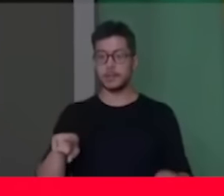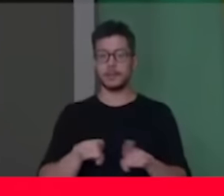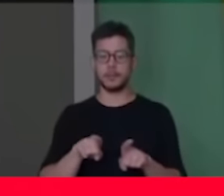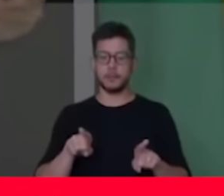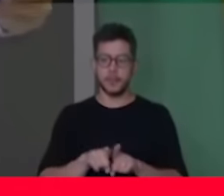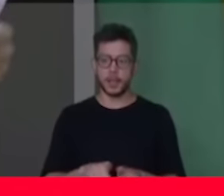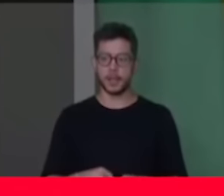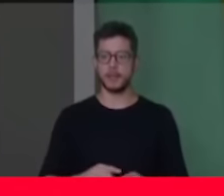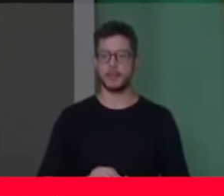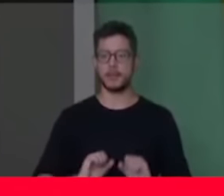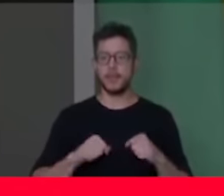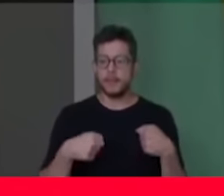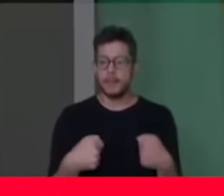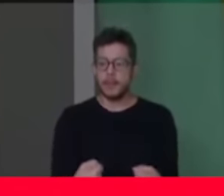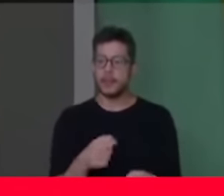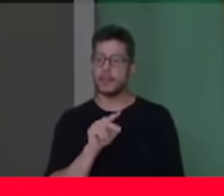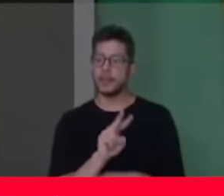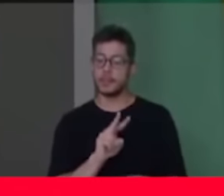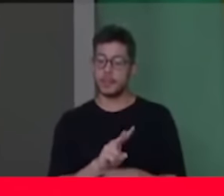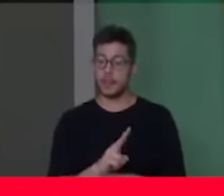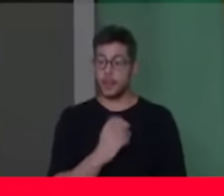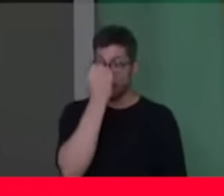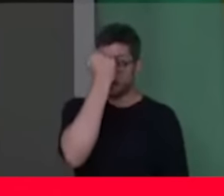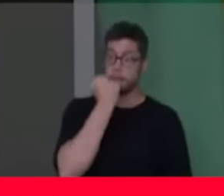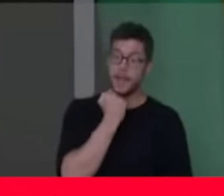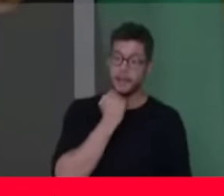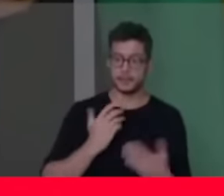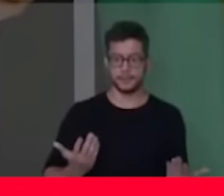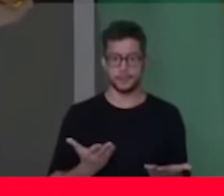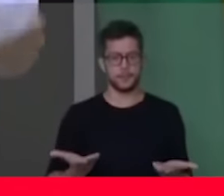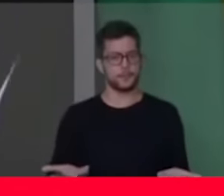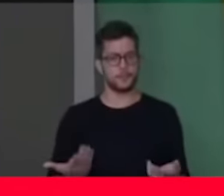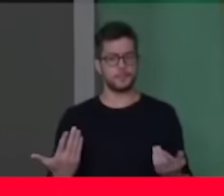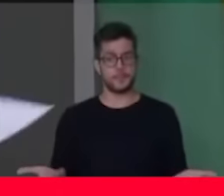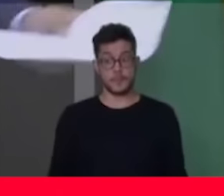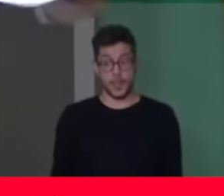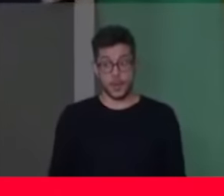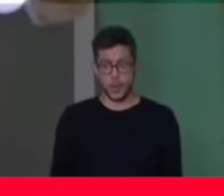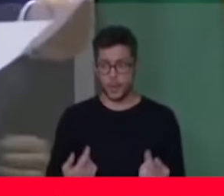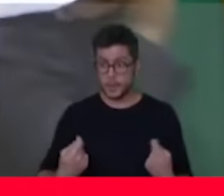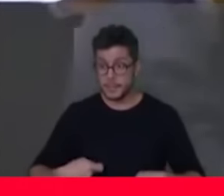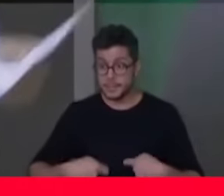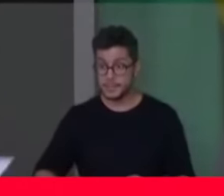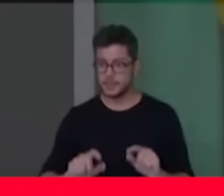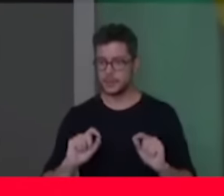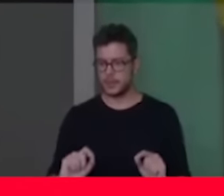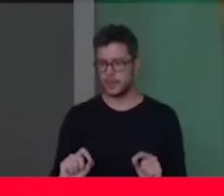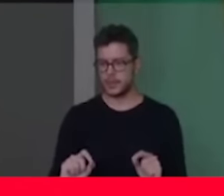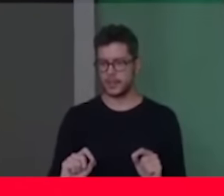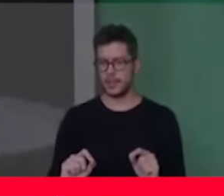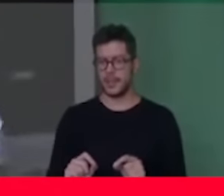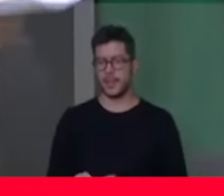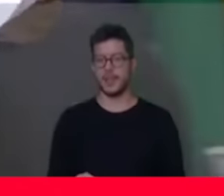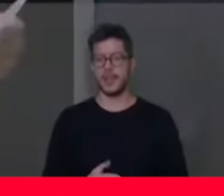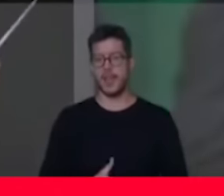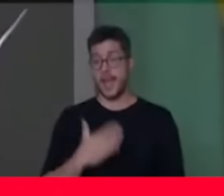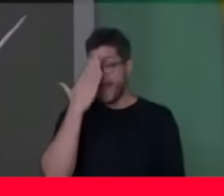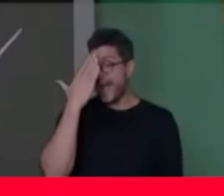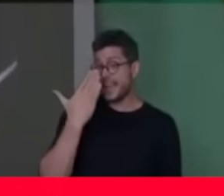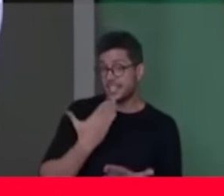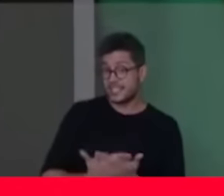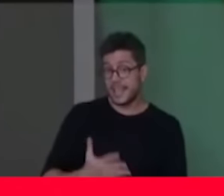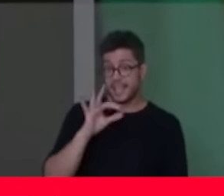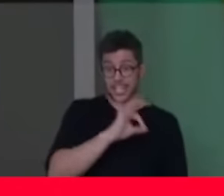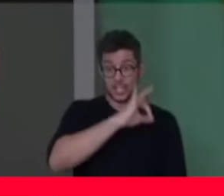que ter presunção de inocência quanto às eleições na Venezuela. Que presunção de inocência? Uma eleição que não